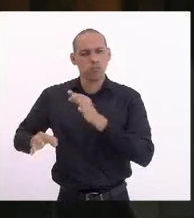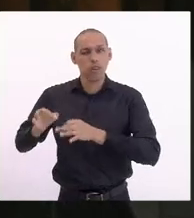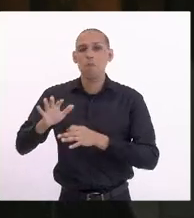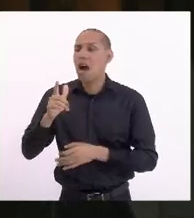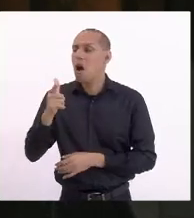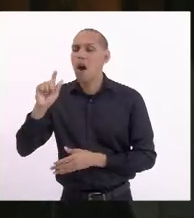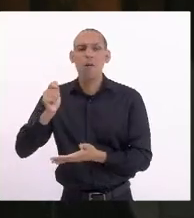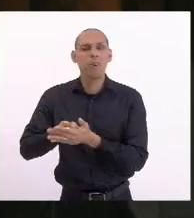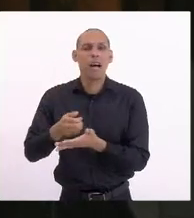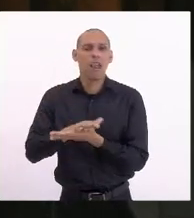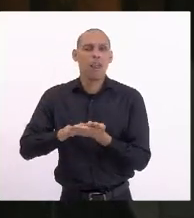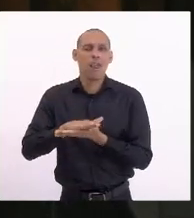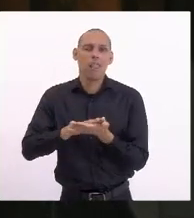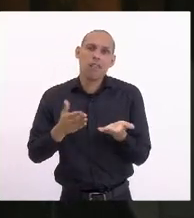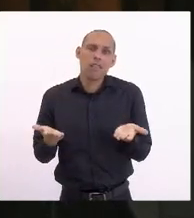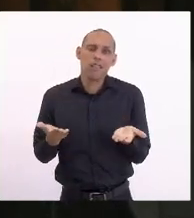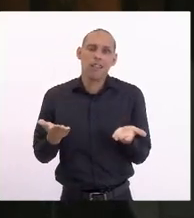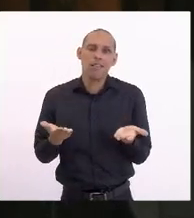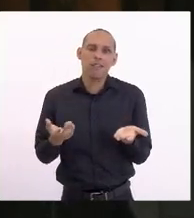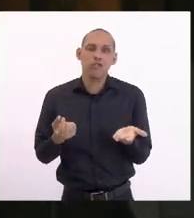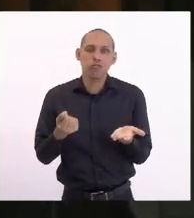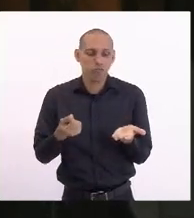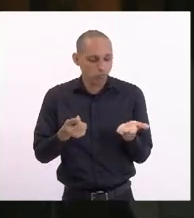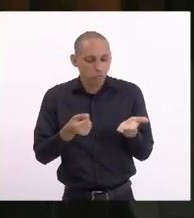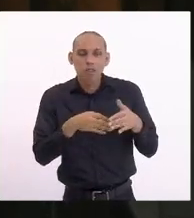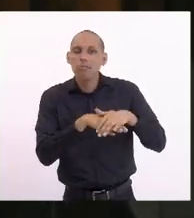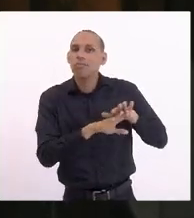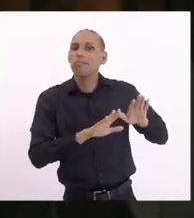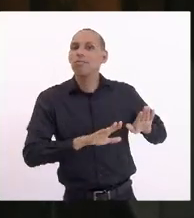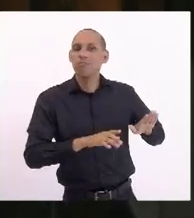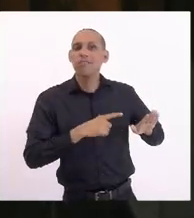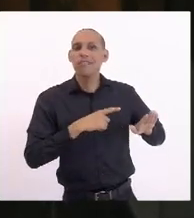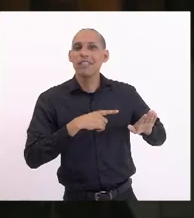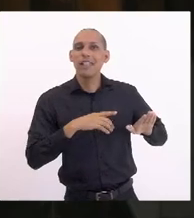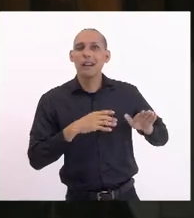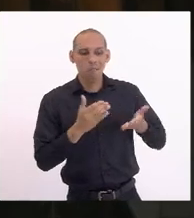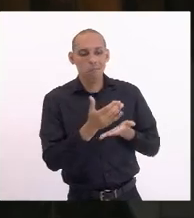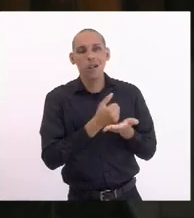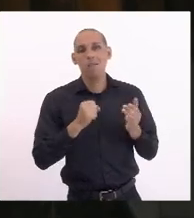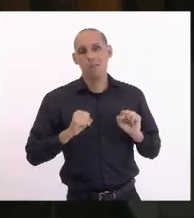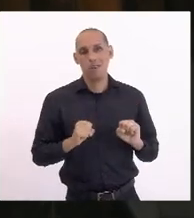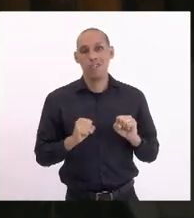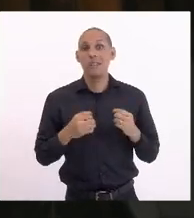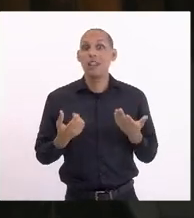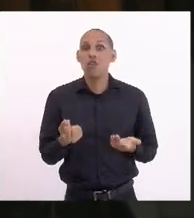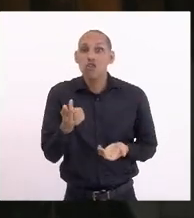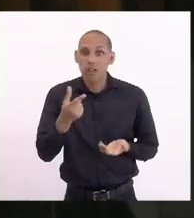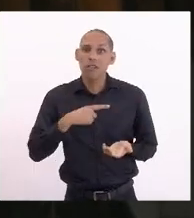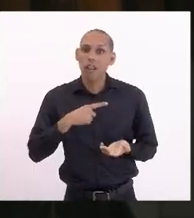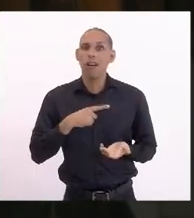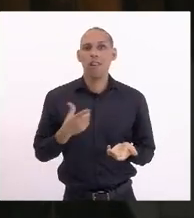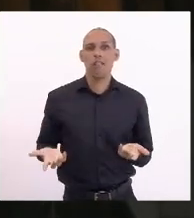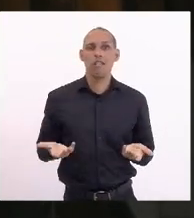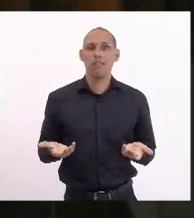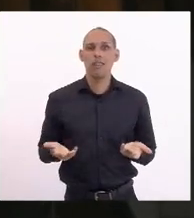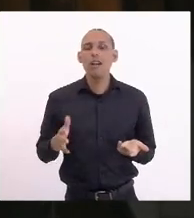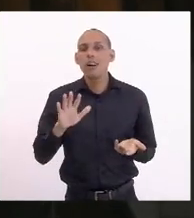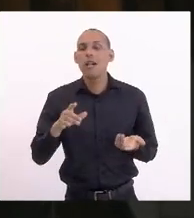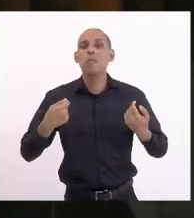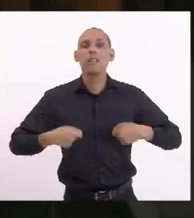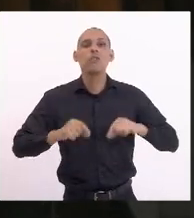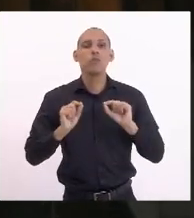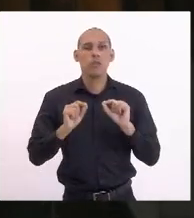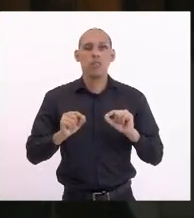são. Então, você tem, inclusive, acesso aqui a um pedacinho desse dinheiro. Então, recursos tem. Agora, precisa